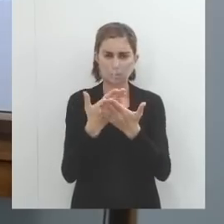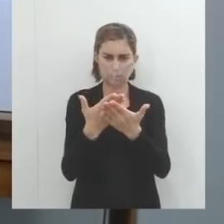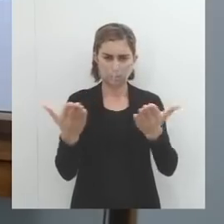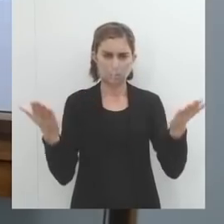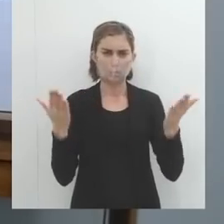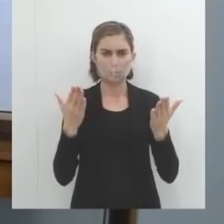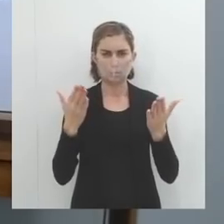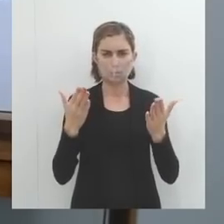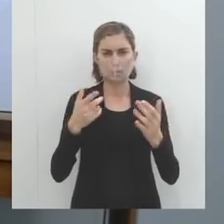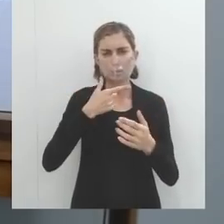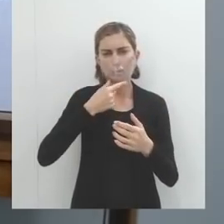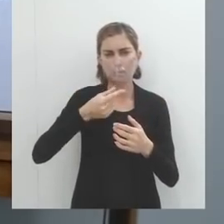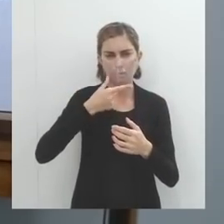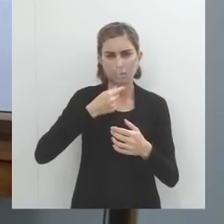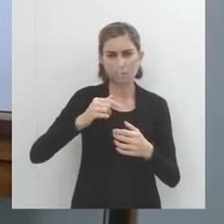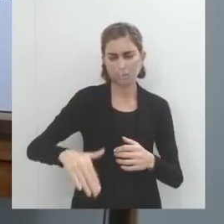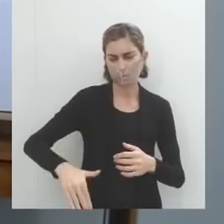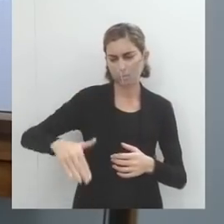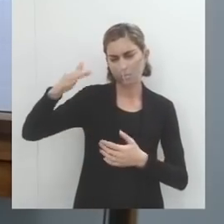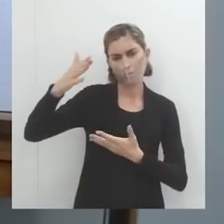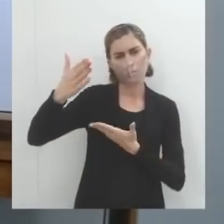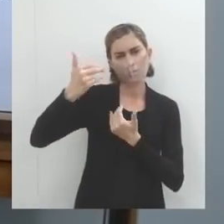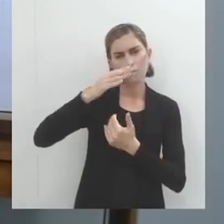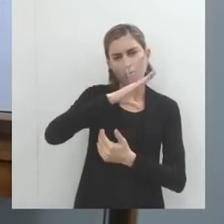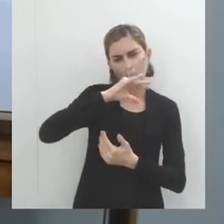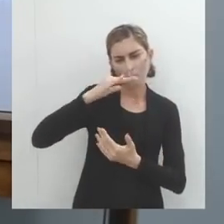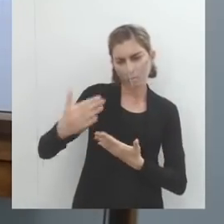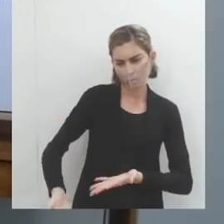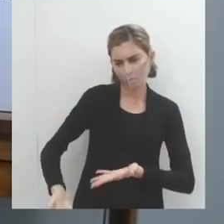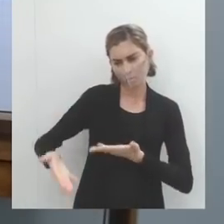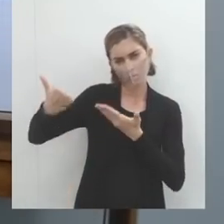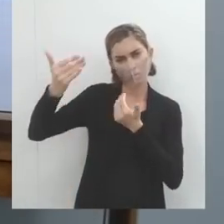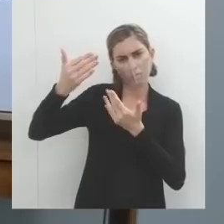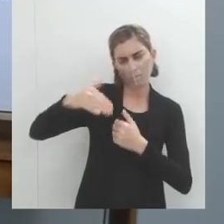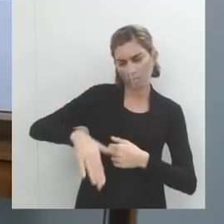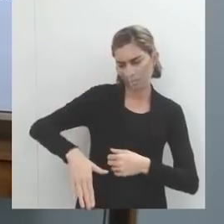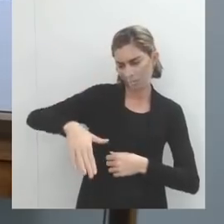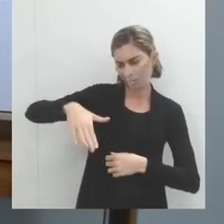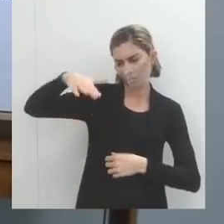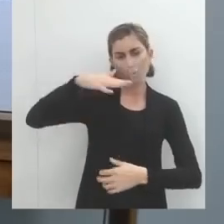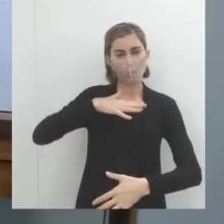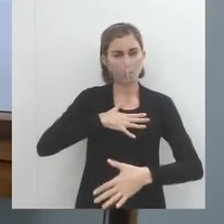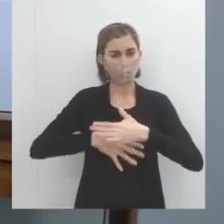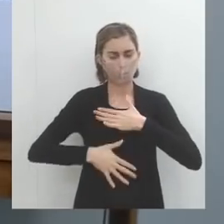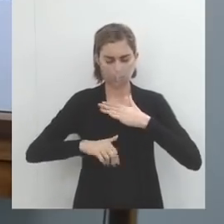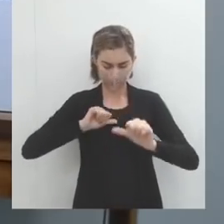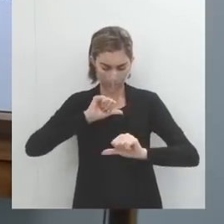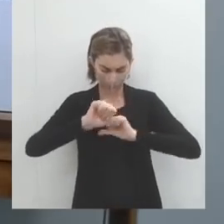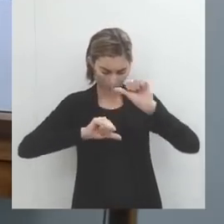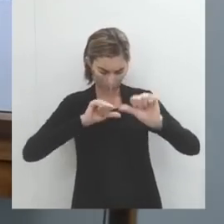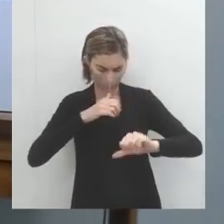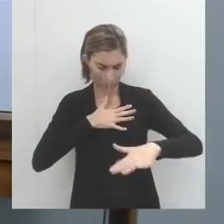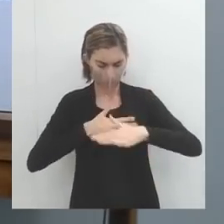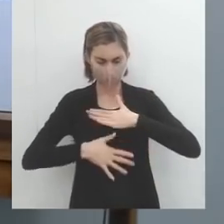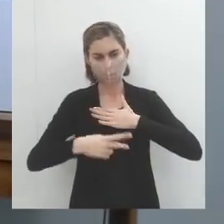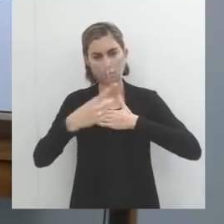vocês, meninos, entraram na puberdade, e vocês já entraram, vocês começaram a ver mudanças no corpo de vocês. Ou